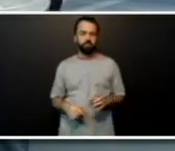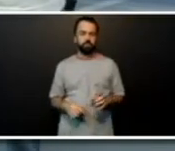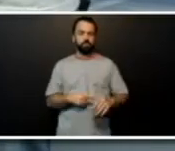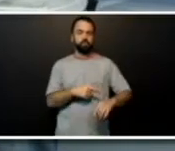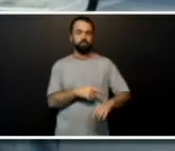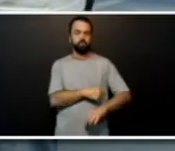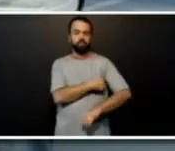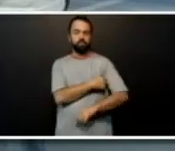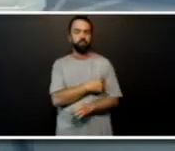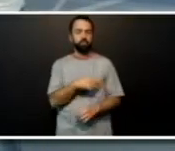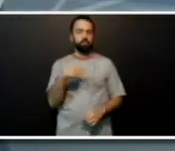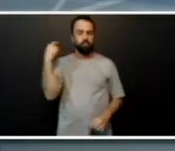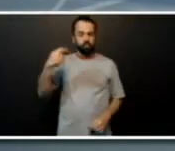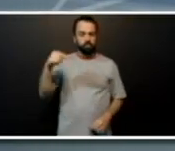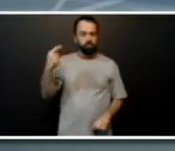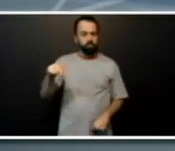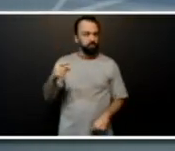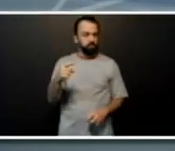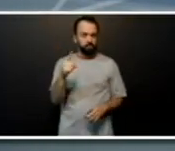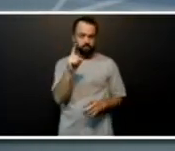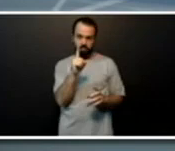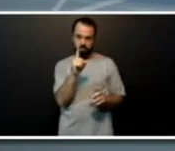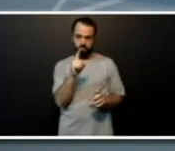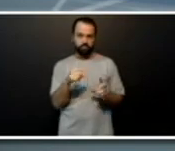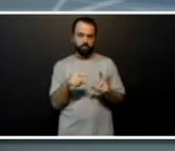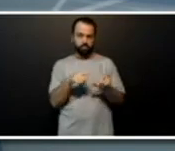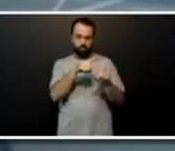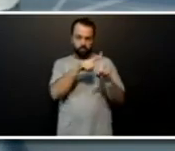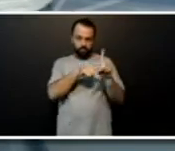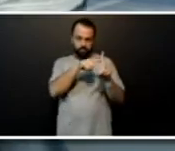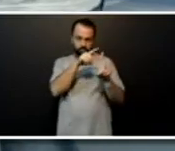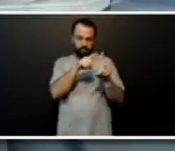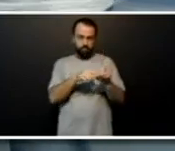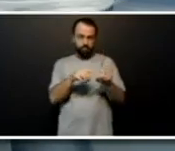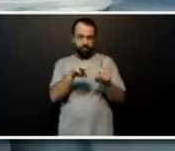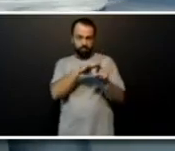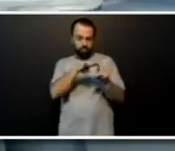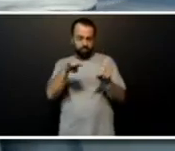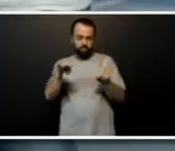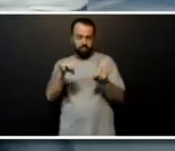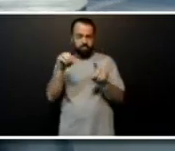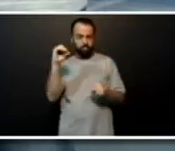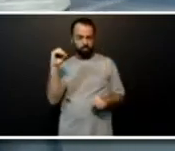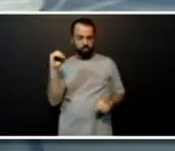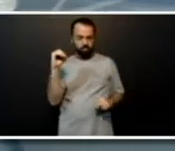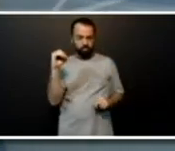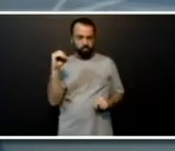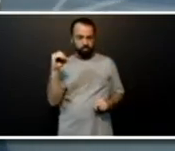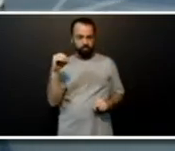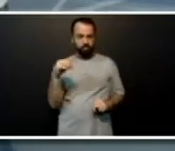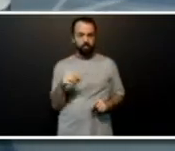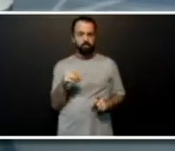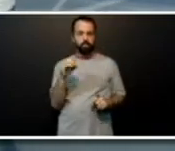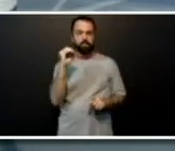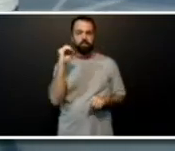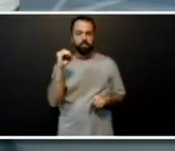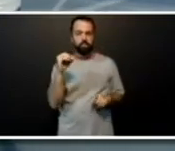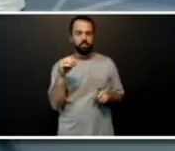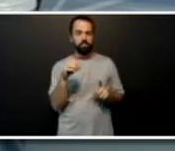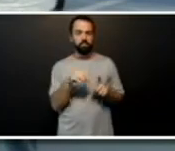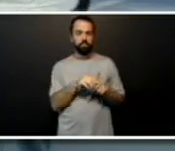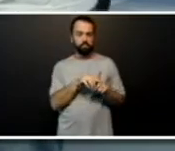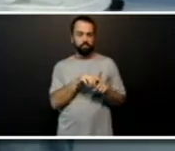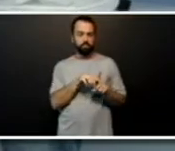temperatura. Eu tenho uma temperatura 0. O que é a temperatura